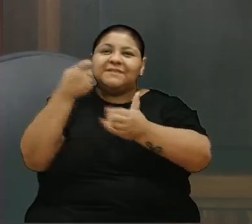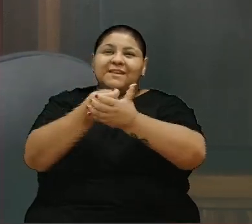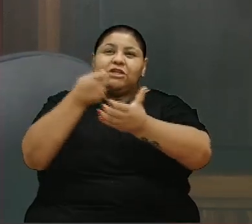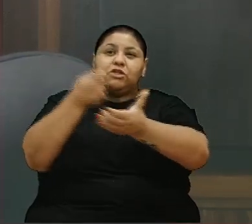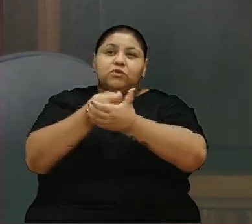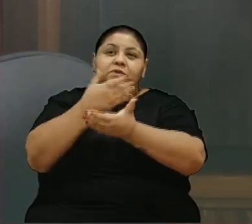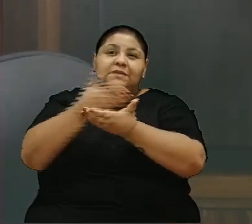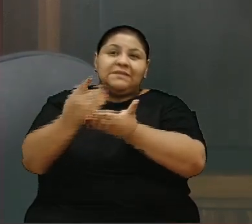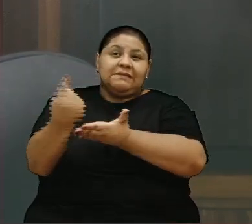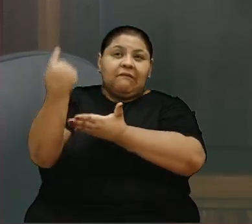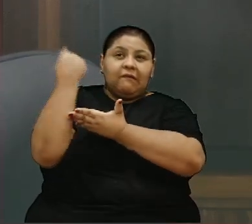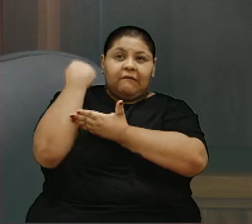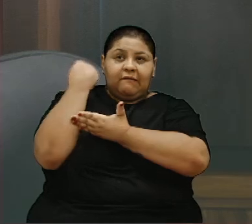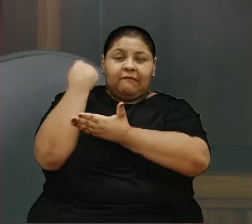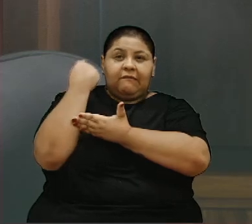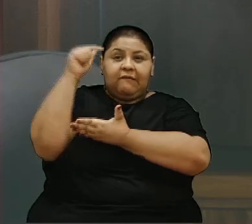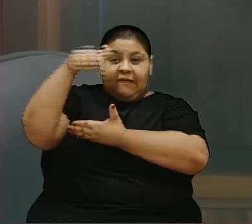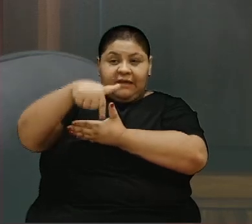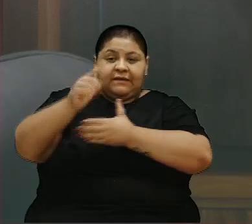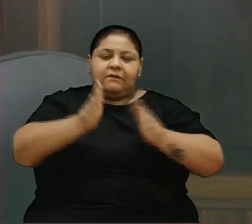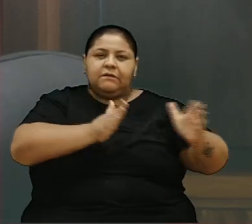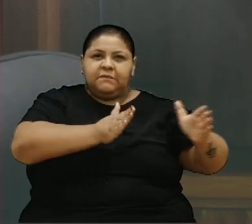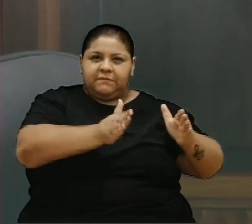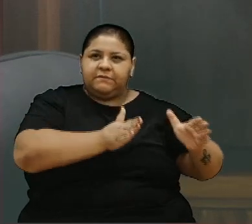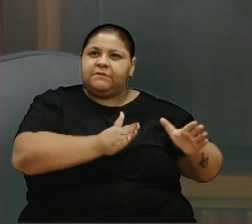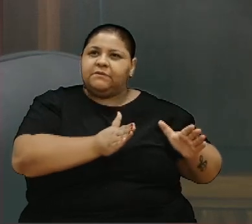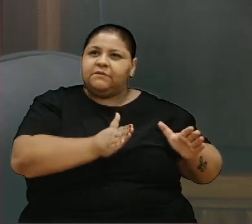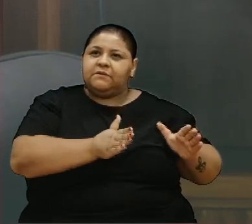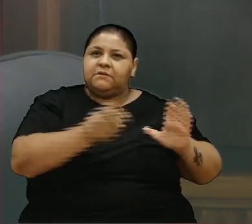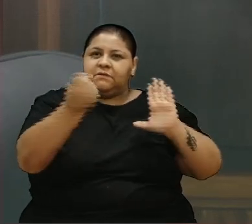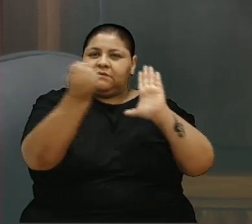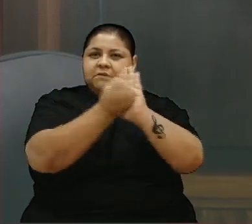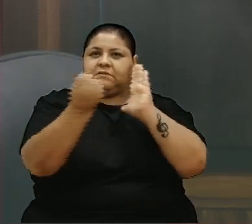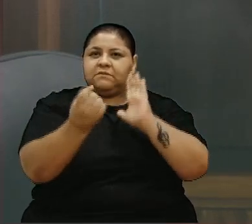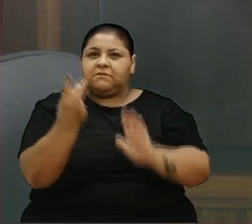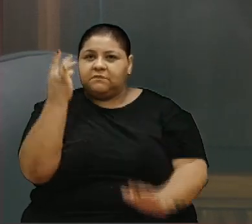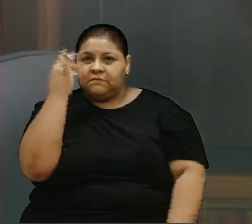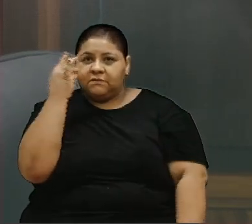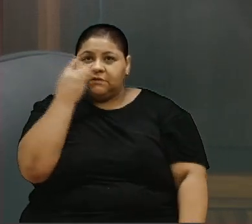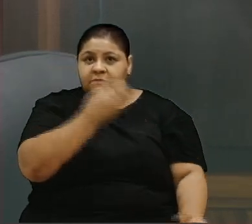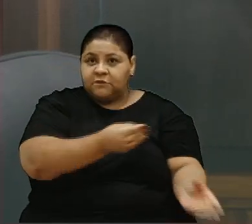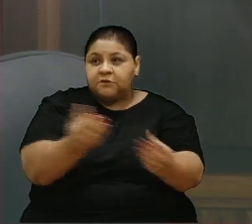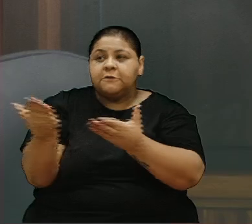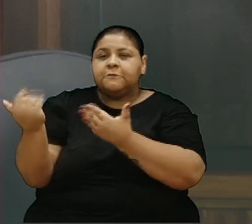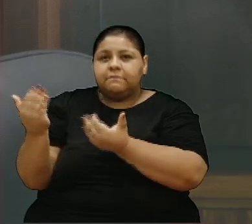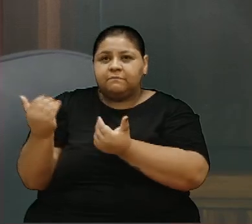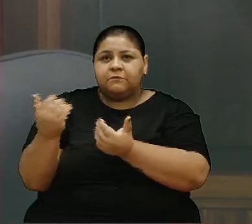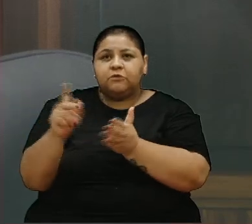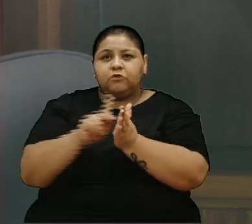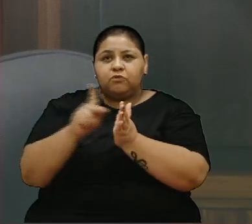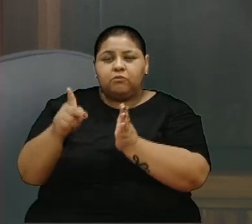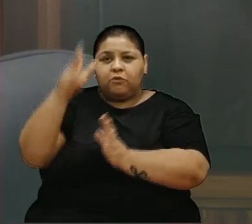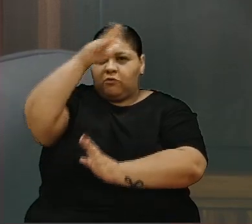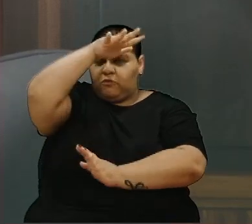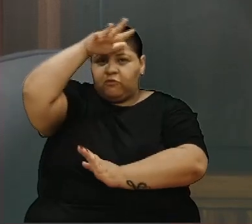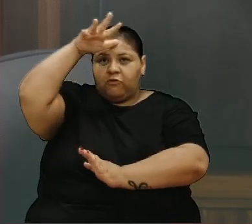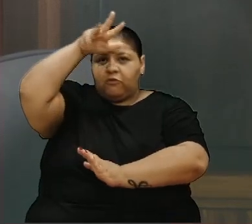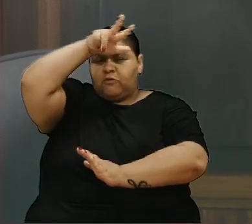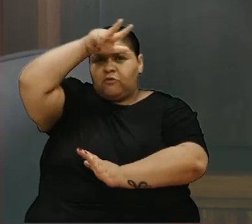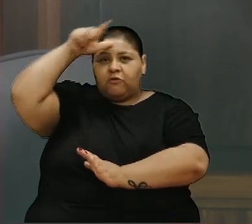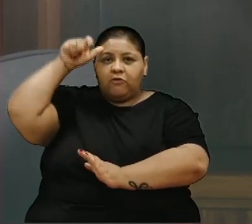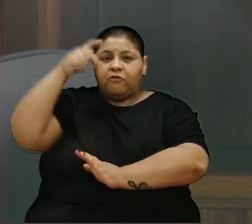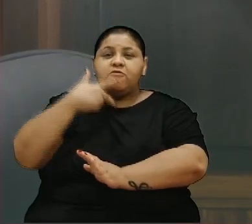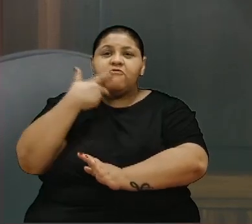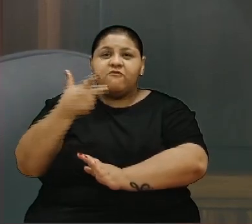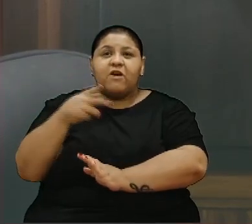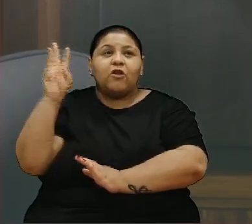gente. Então, essa legislatura ela é marcada pela presença de muitos jovens. Isso o próprio prefeito falou na